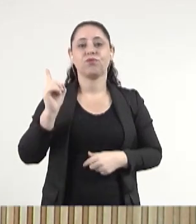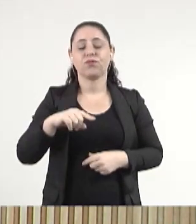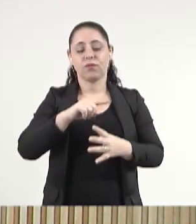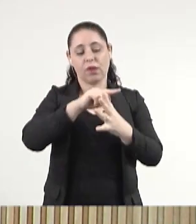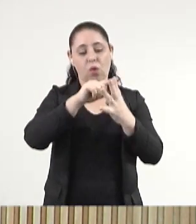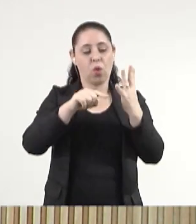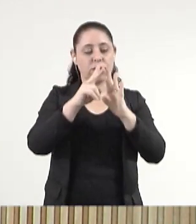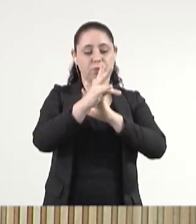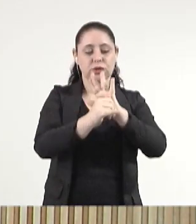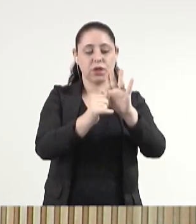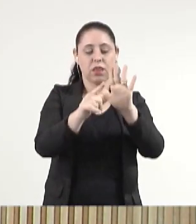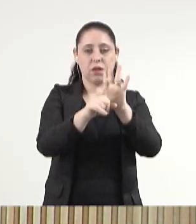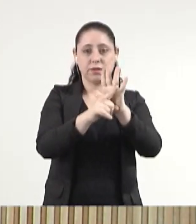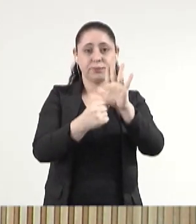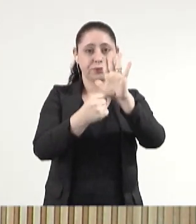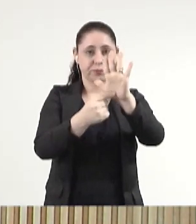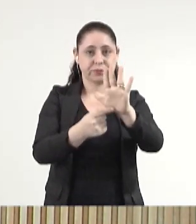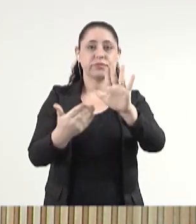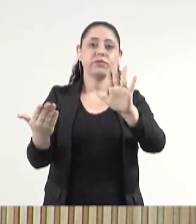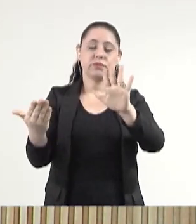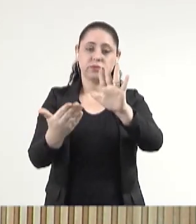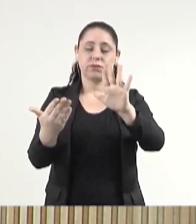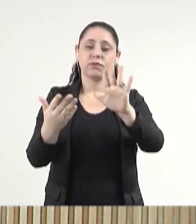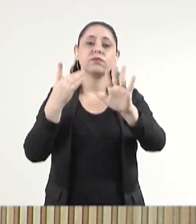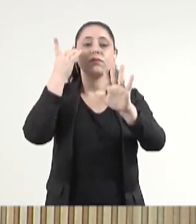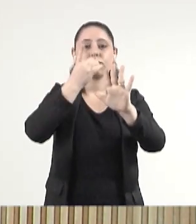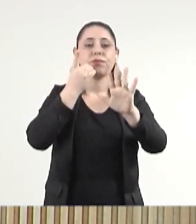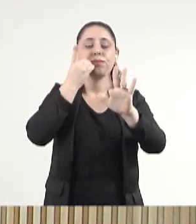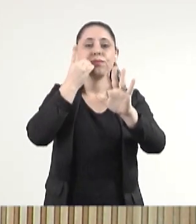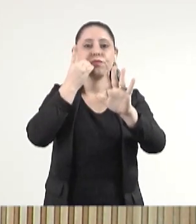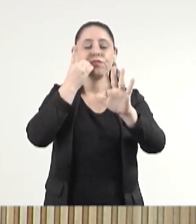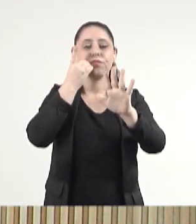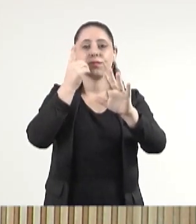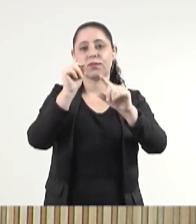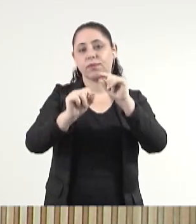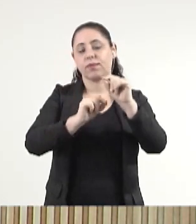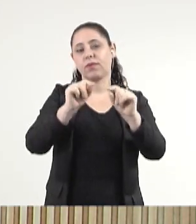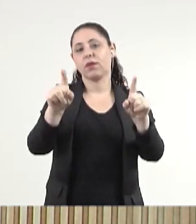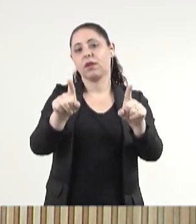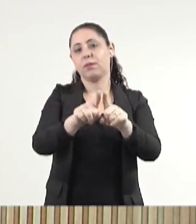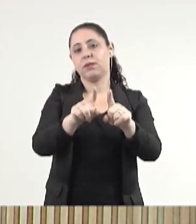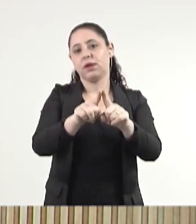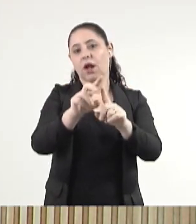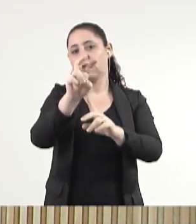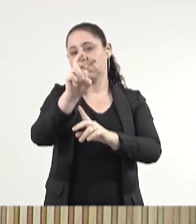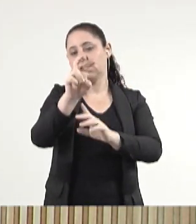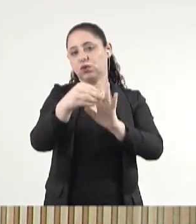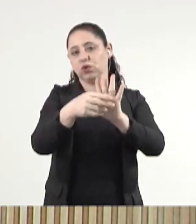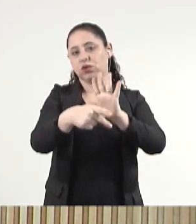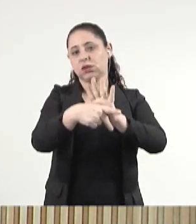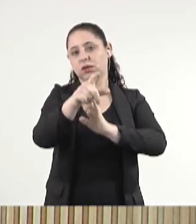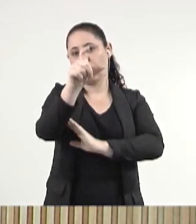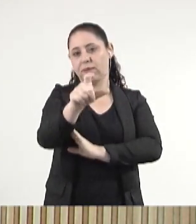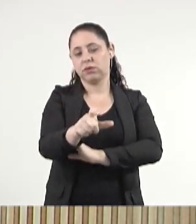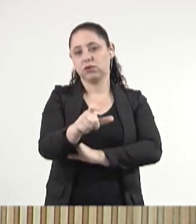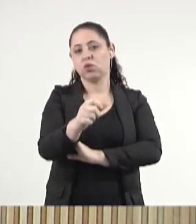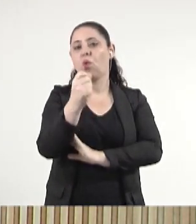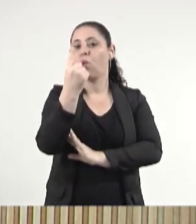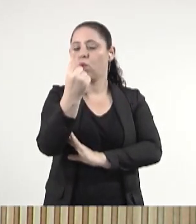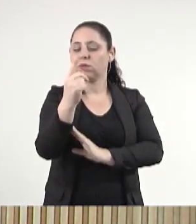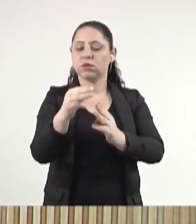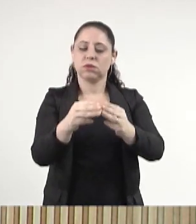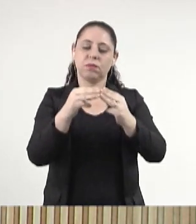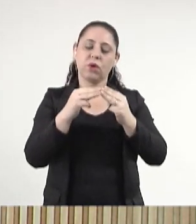esses foram os 4 projetos aprovados hoje pelos parlamentares, que também deliberaram sobre 5 indicações e